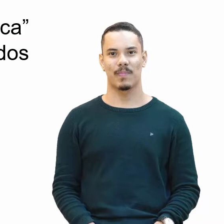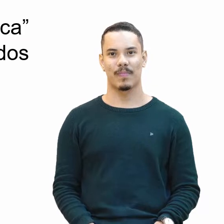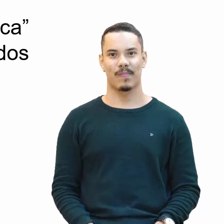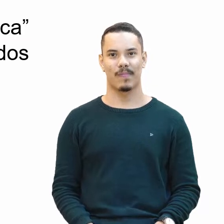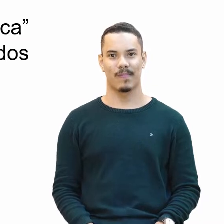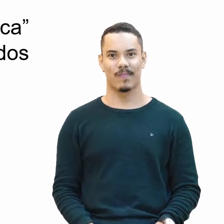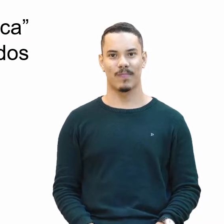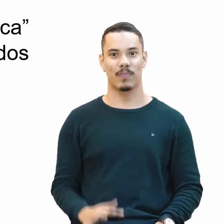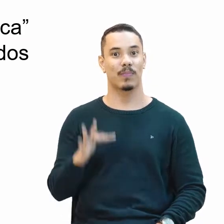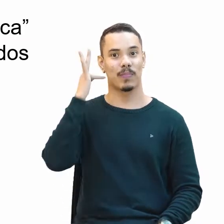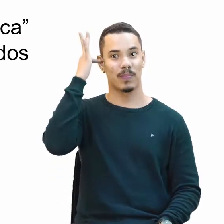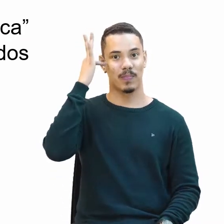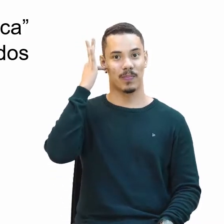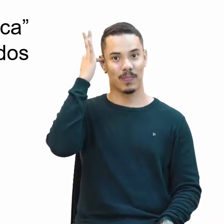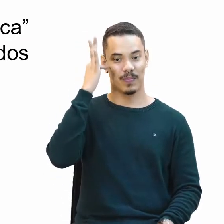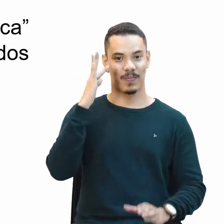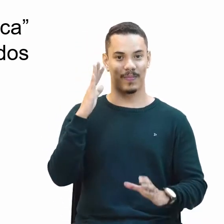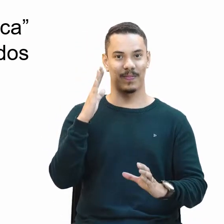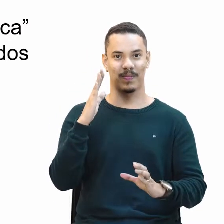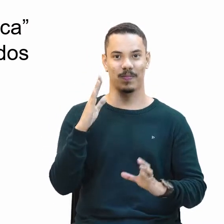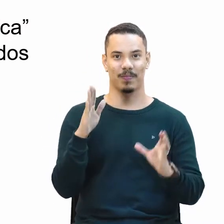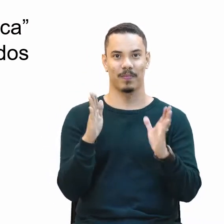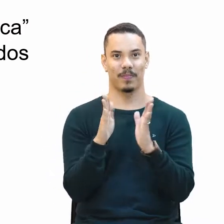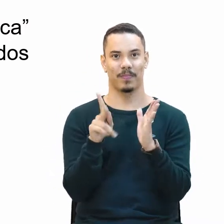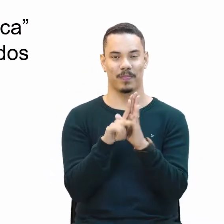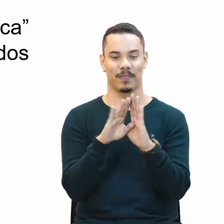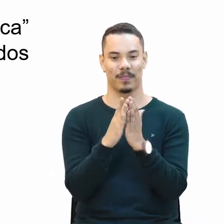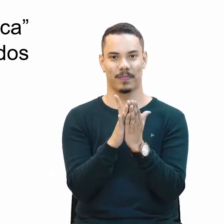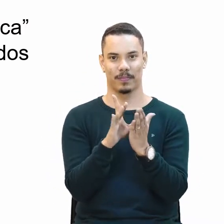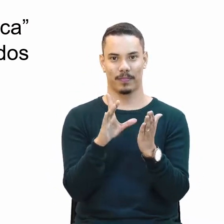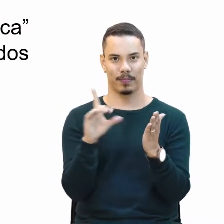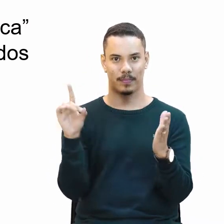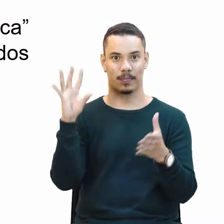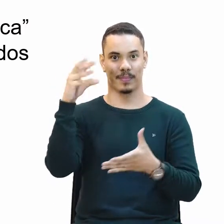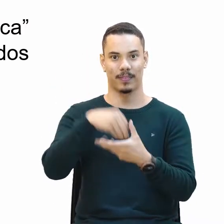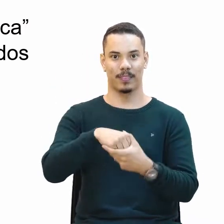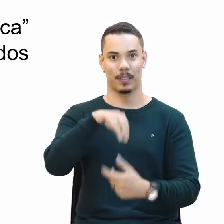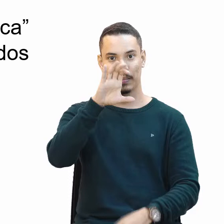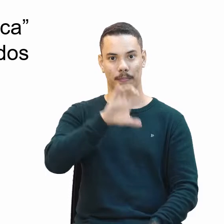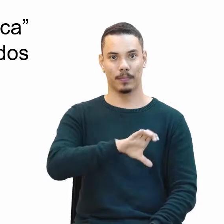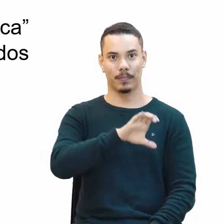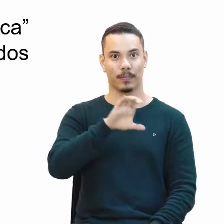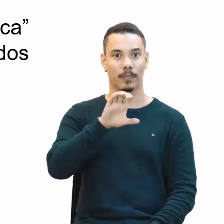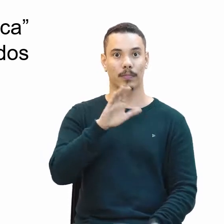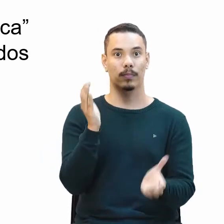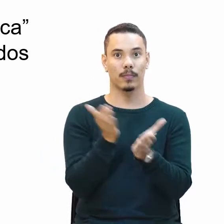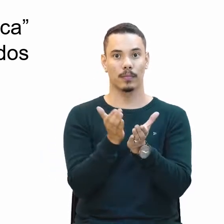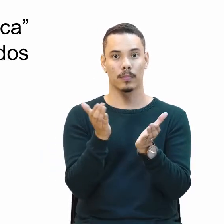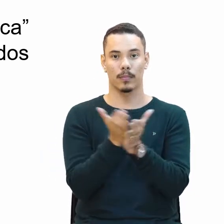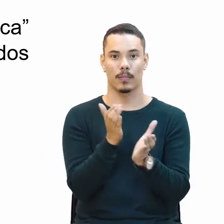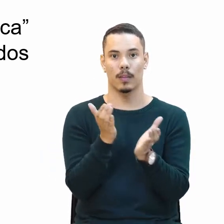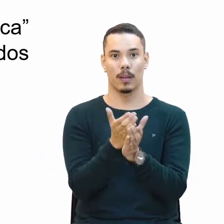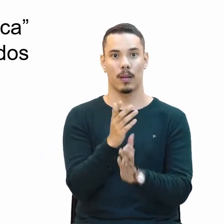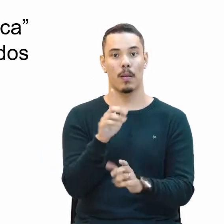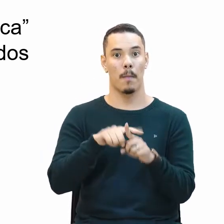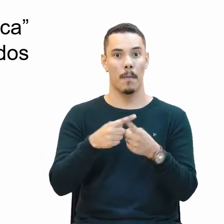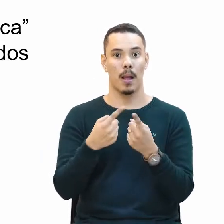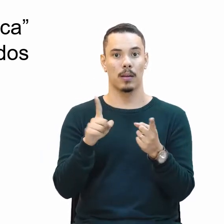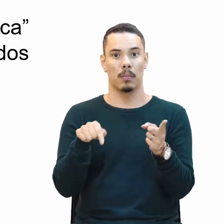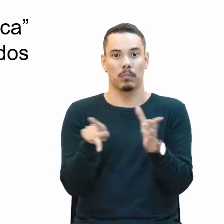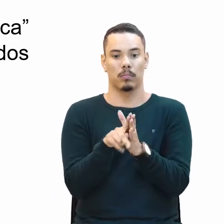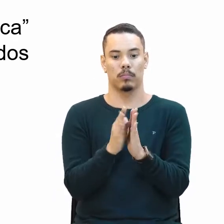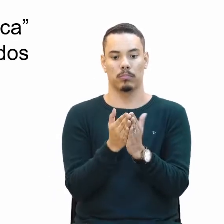A filosofia cristã dos primeiros séculos, elaborada pelos padres da igreja, ela